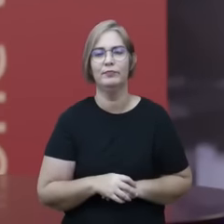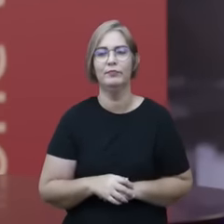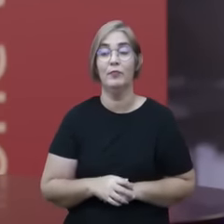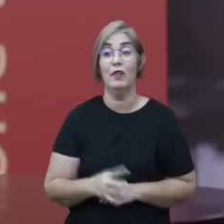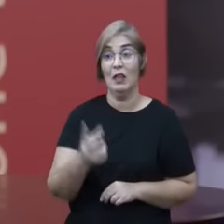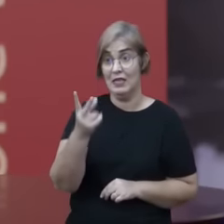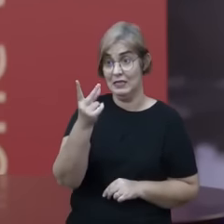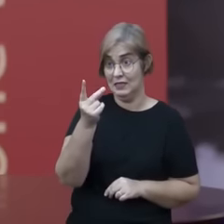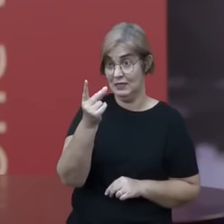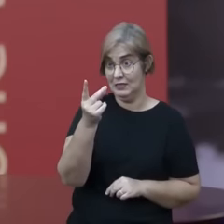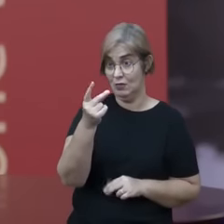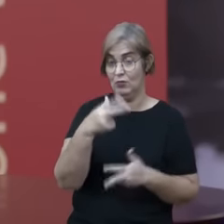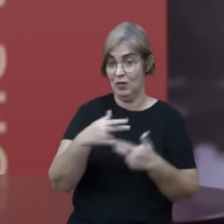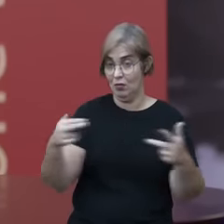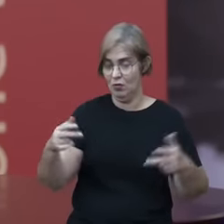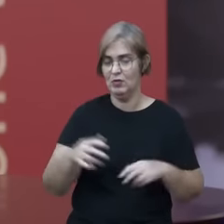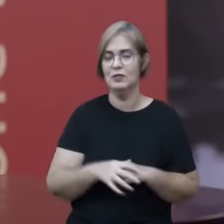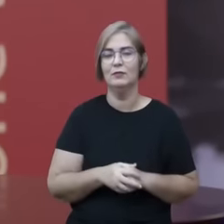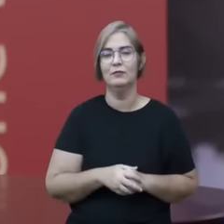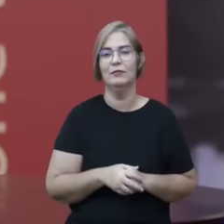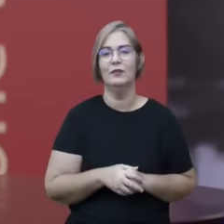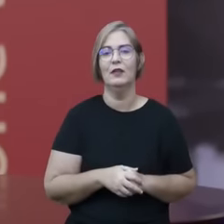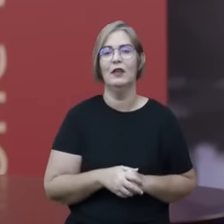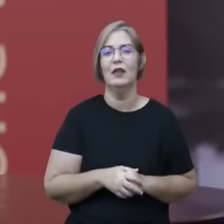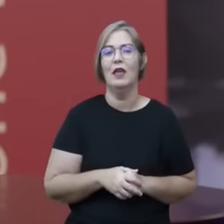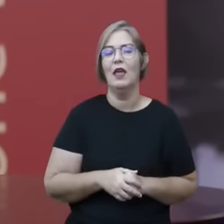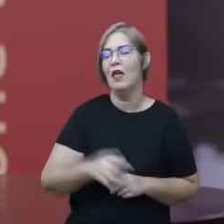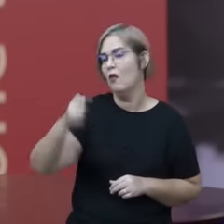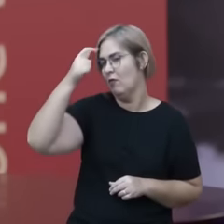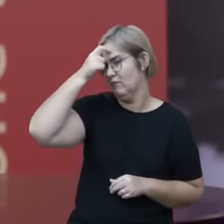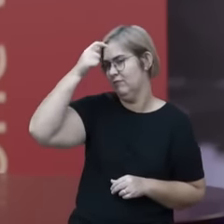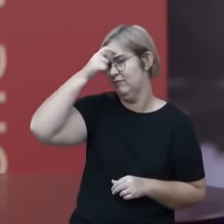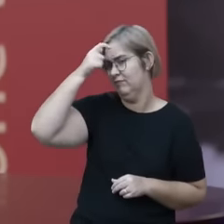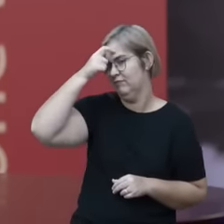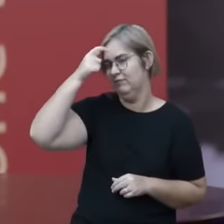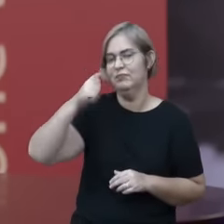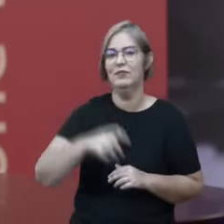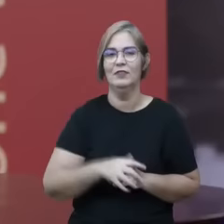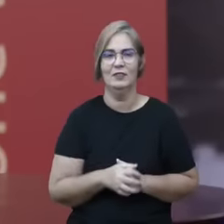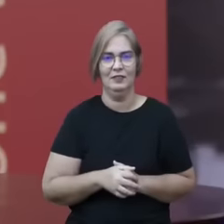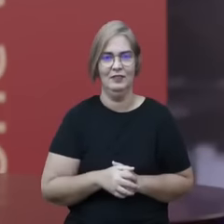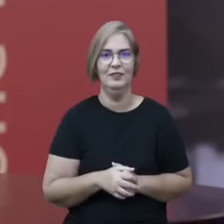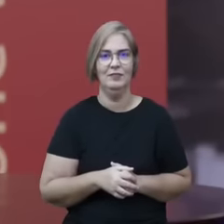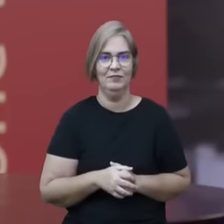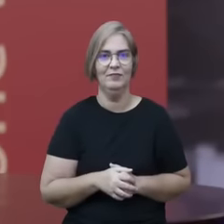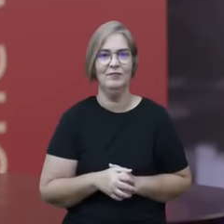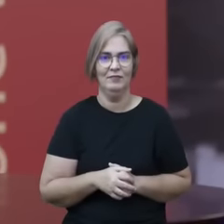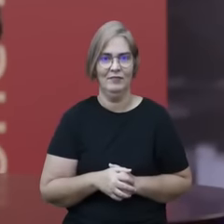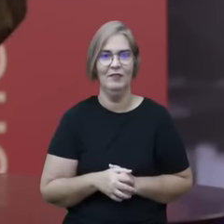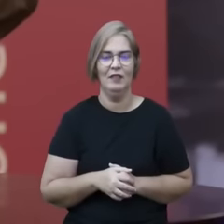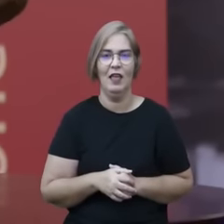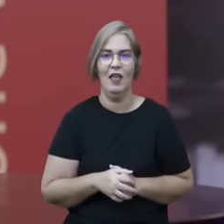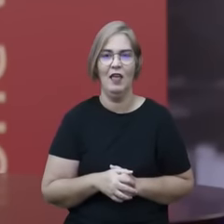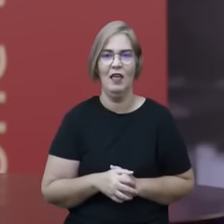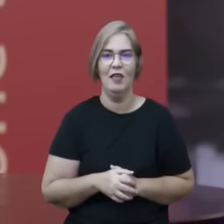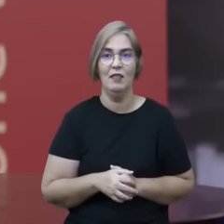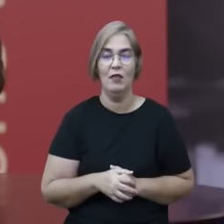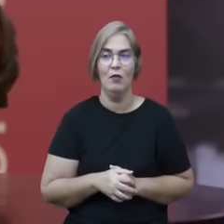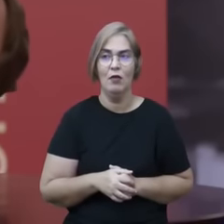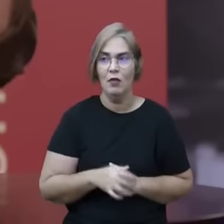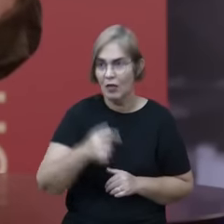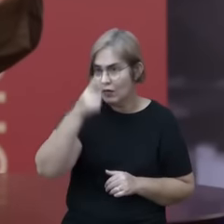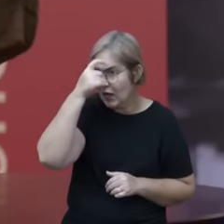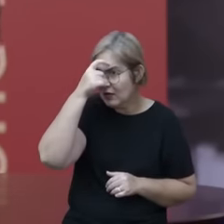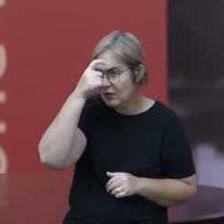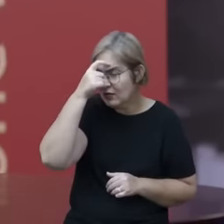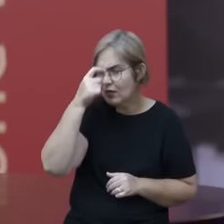E o segundo, a segunda virtude é o raciocínio. Olha que fantástico. Ele falou da impossibilidade da razão de enquadrar o mundo, da irracionalidade